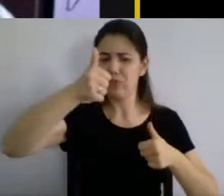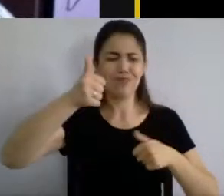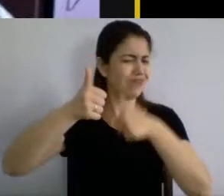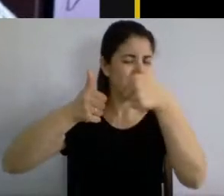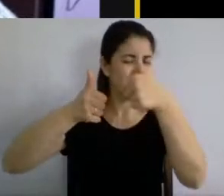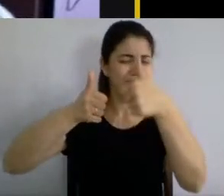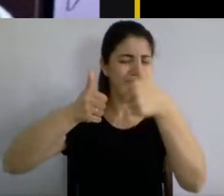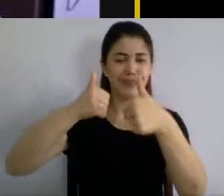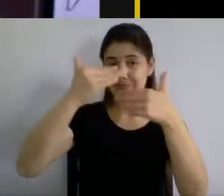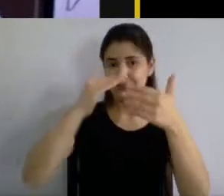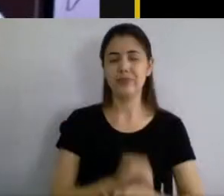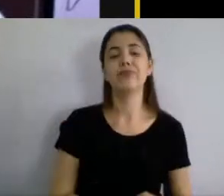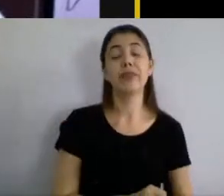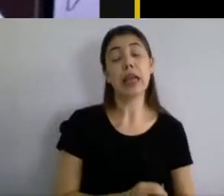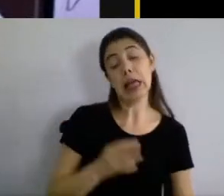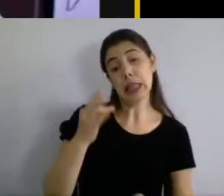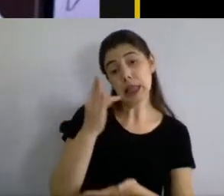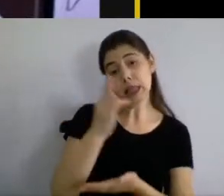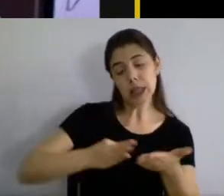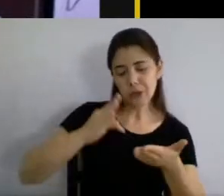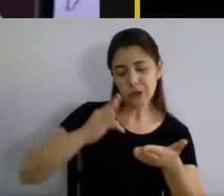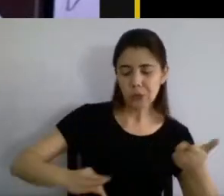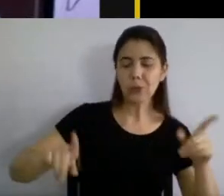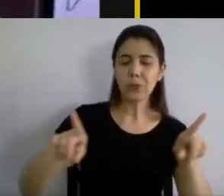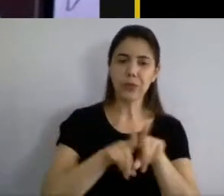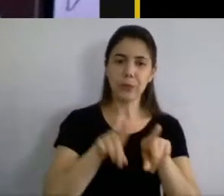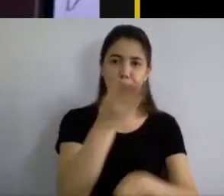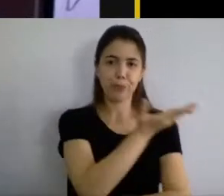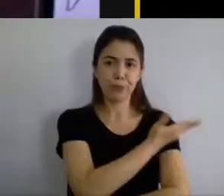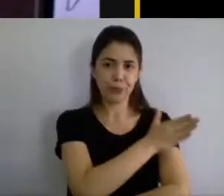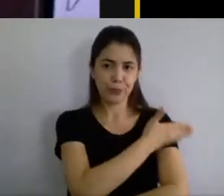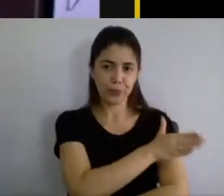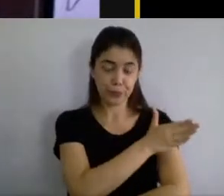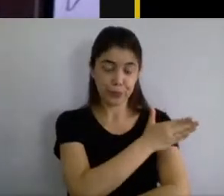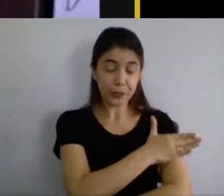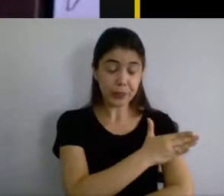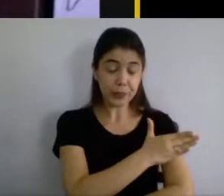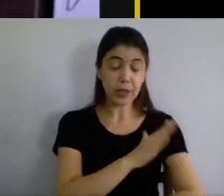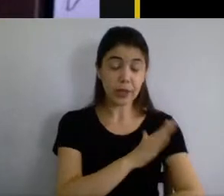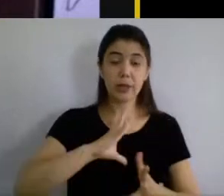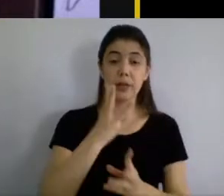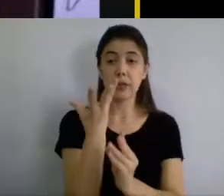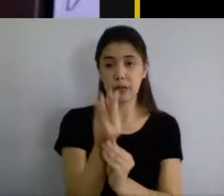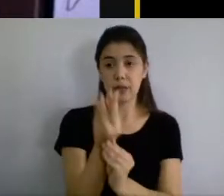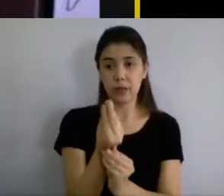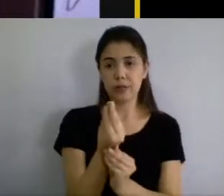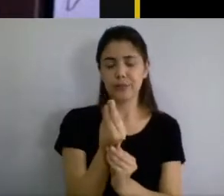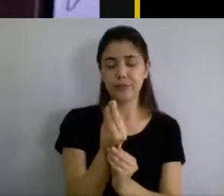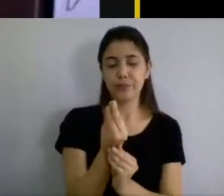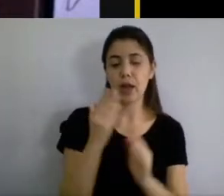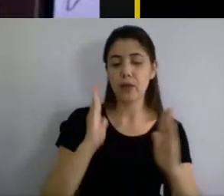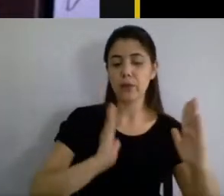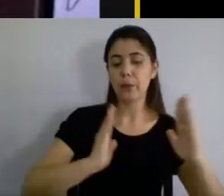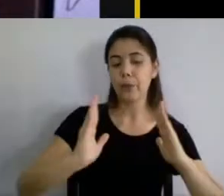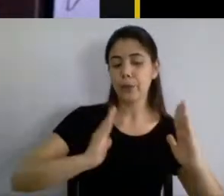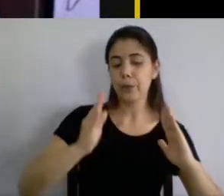na prática das artes, nesses 200 anos que eu referi, a noção de